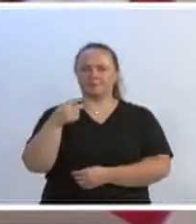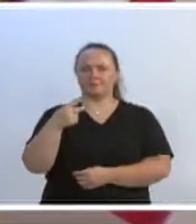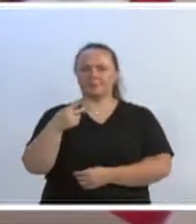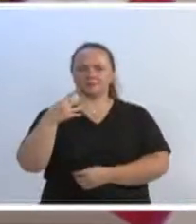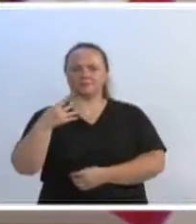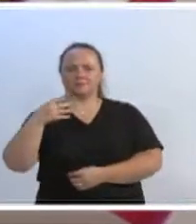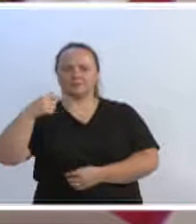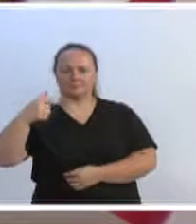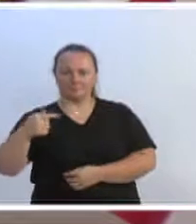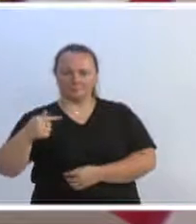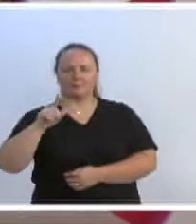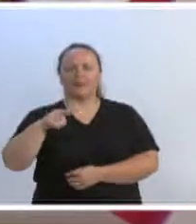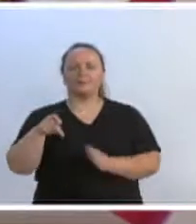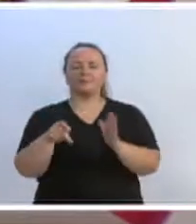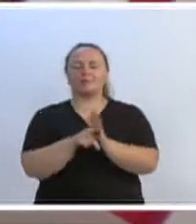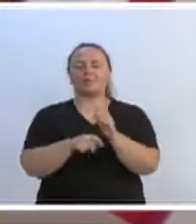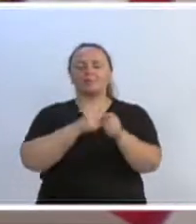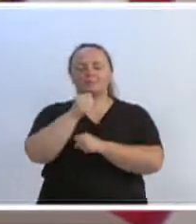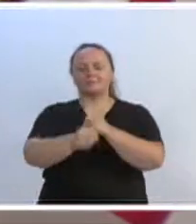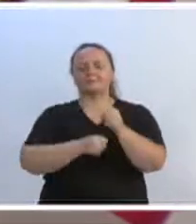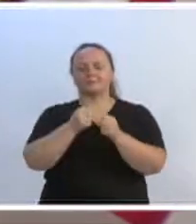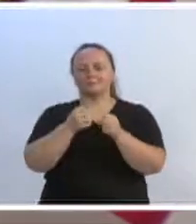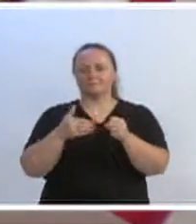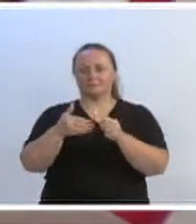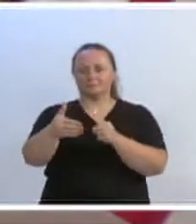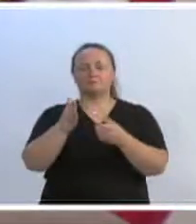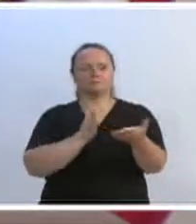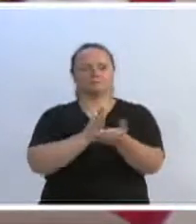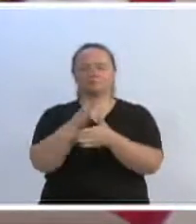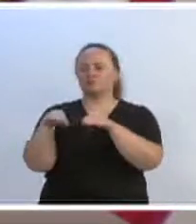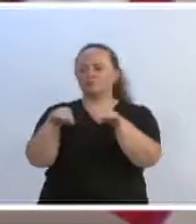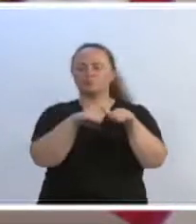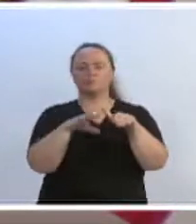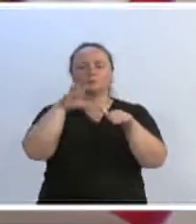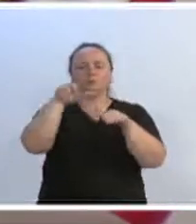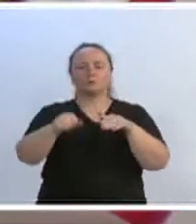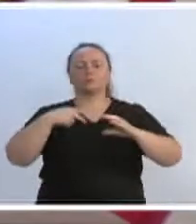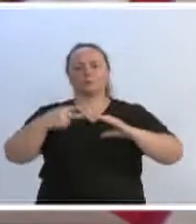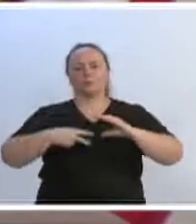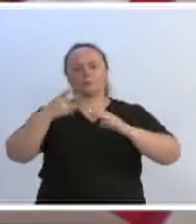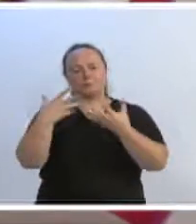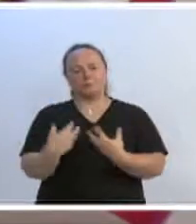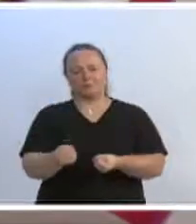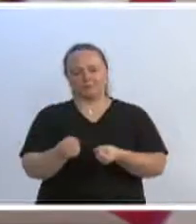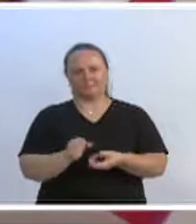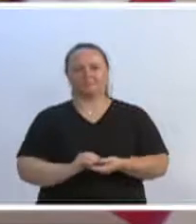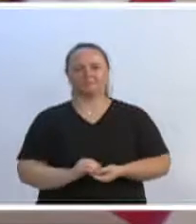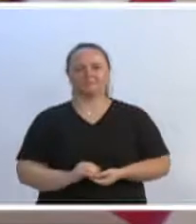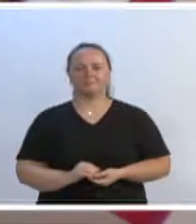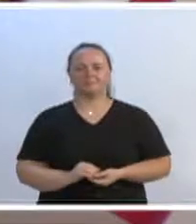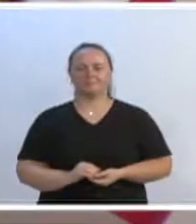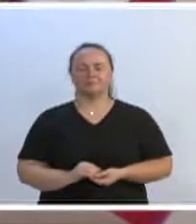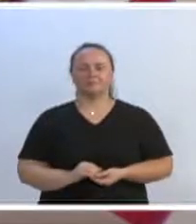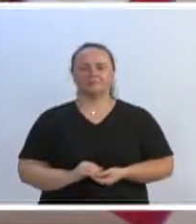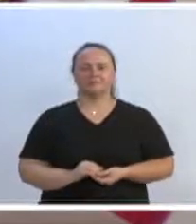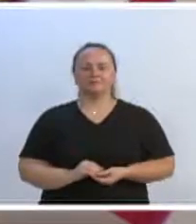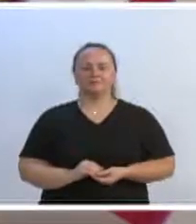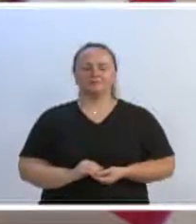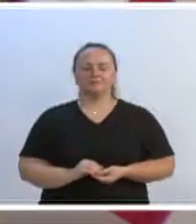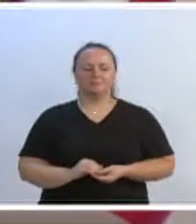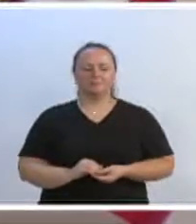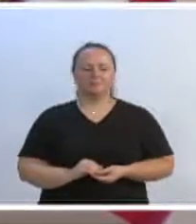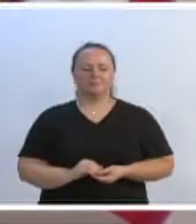1247 de 2017 e aprovada pelos demais parlamentares desta Casa Legislativa.